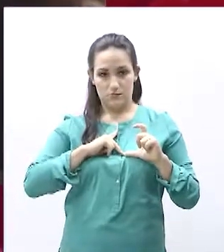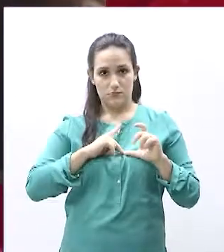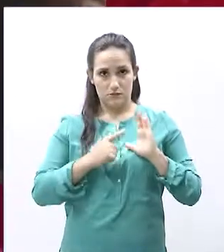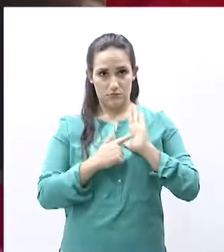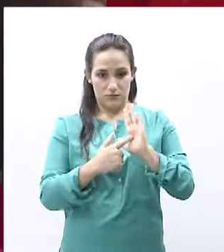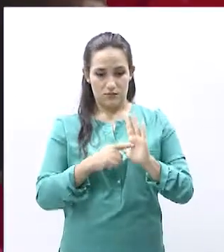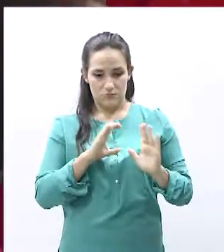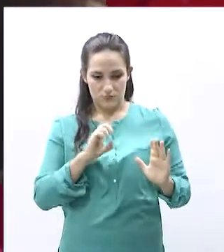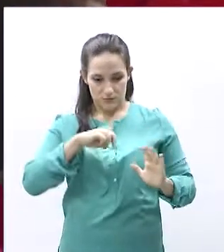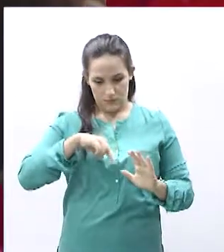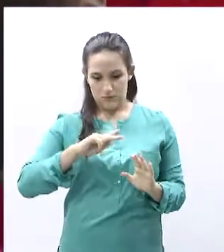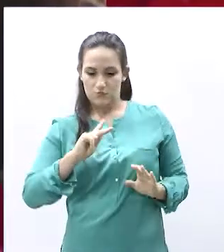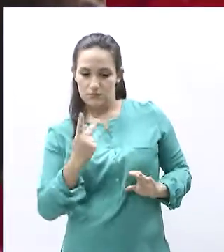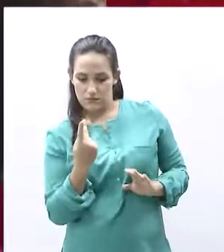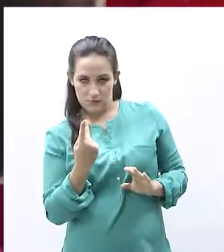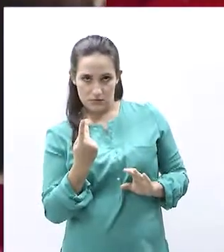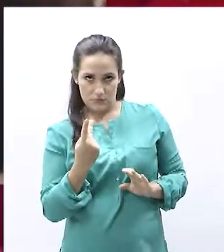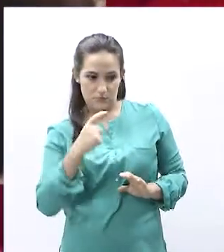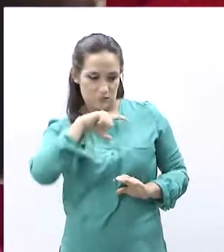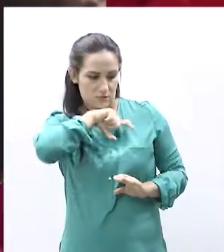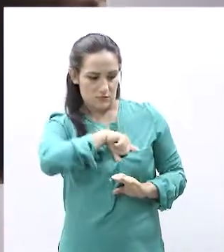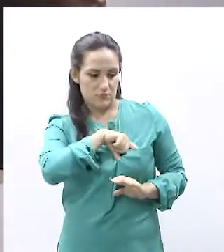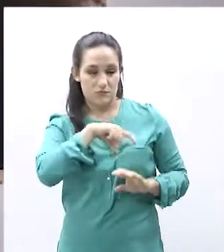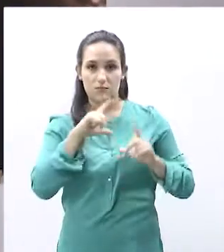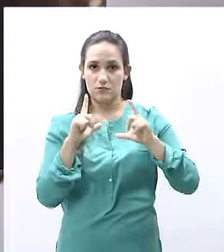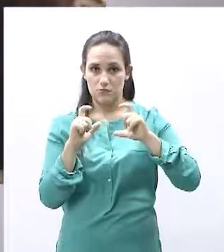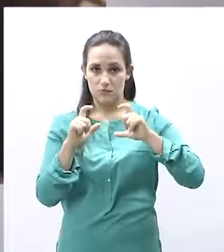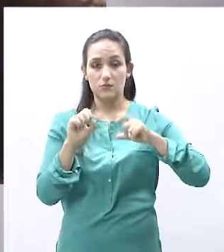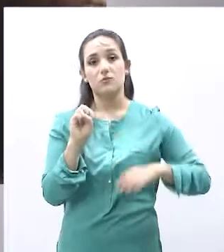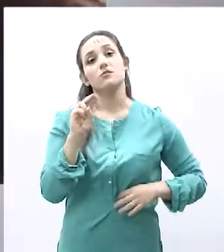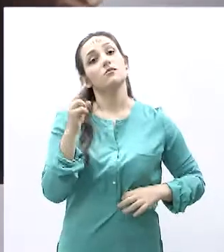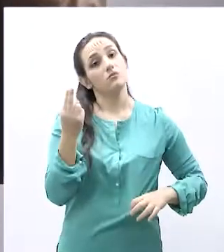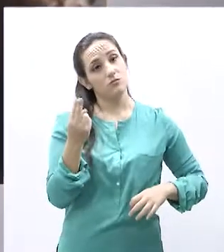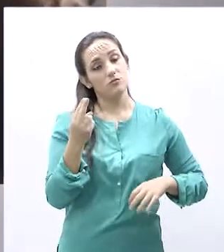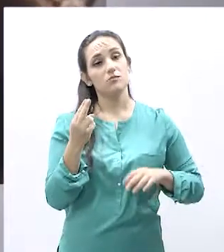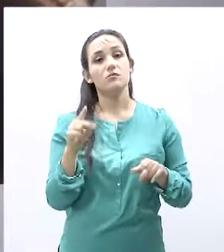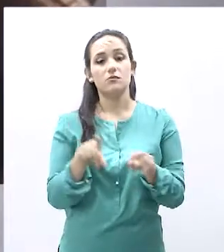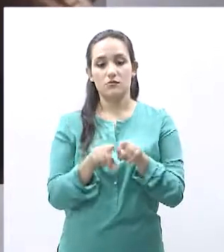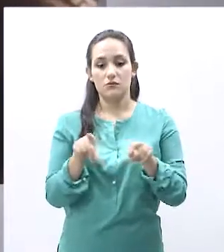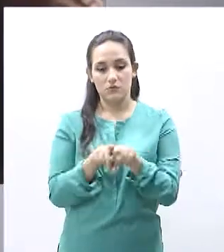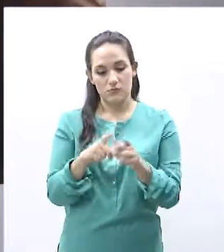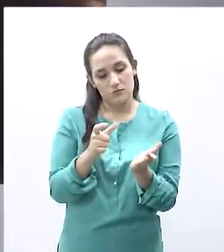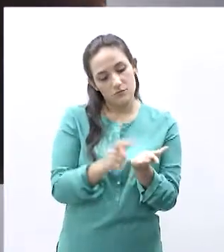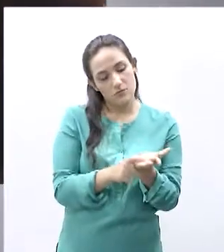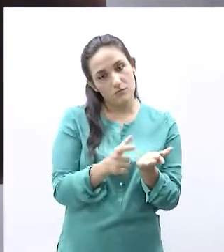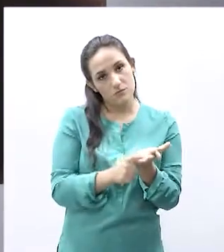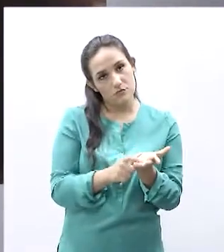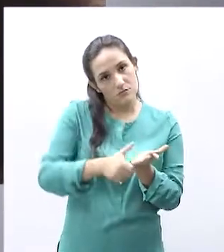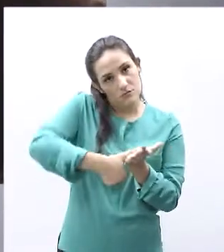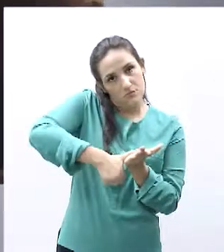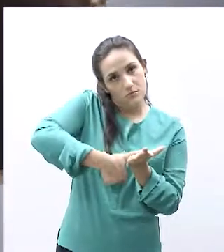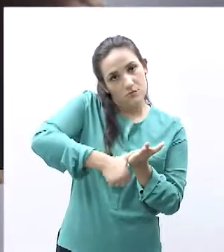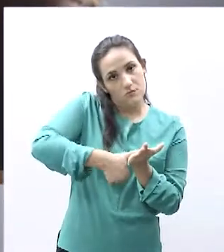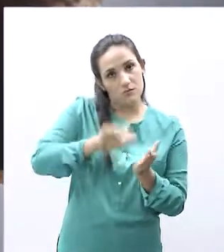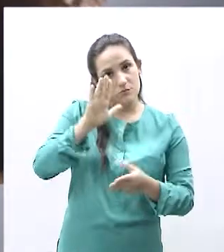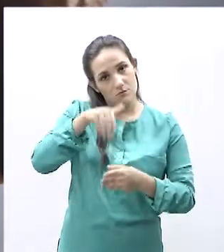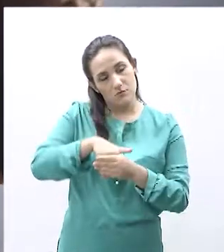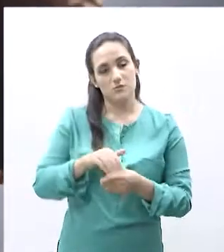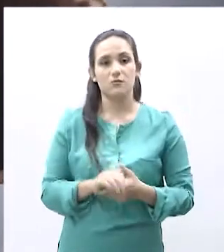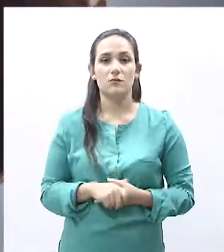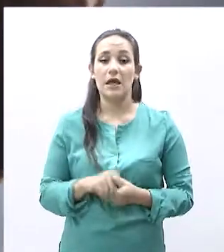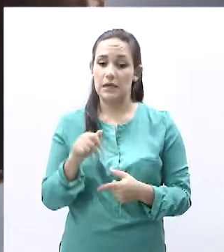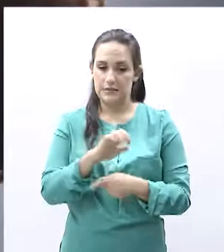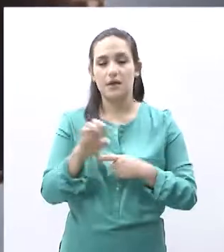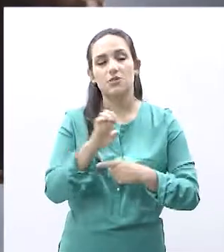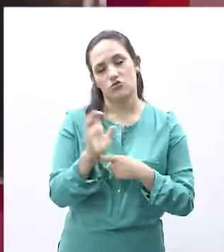carteira de habilitação com foto e título de eleitor já com biometria. Nosso estado